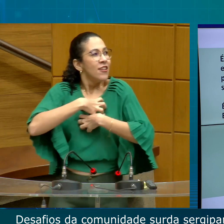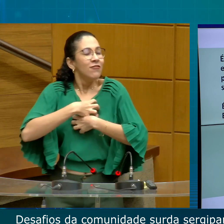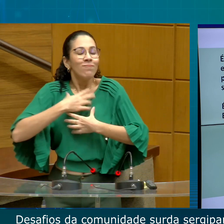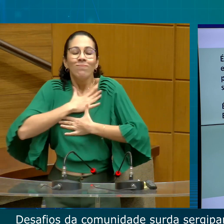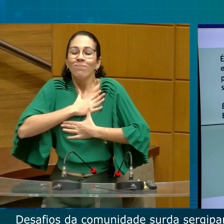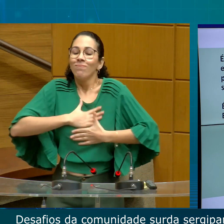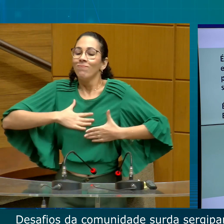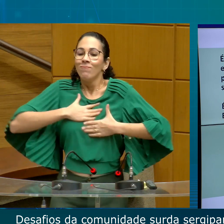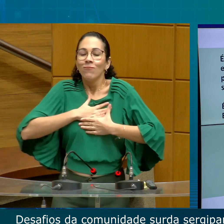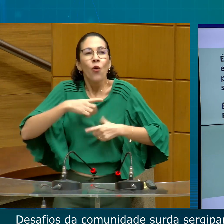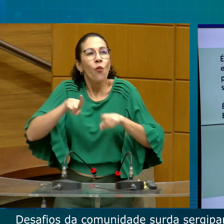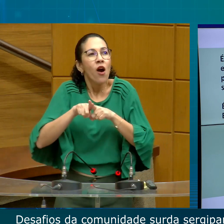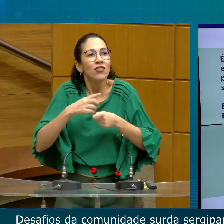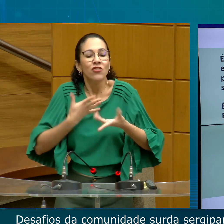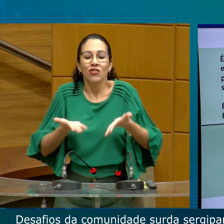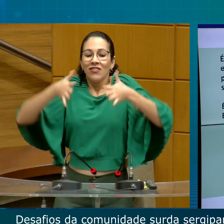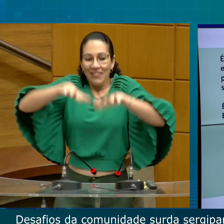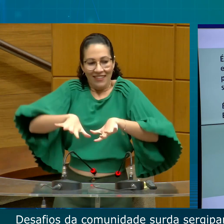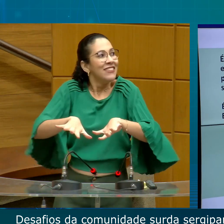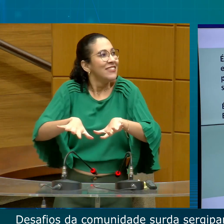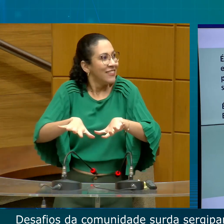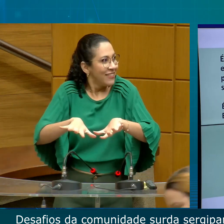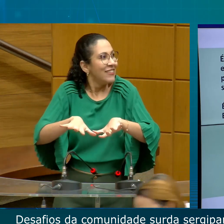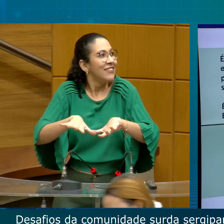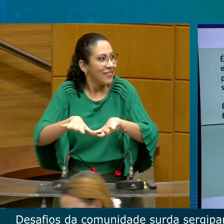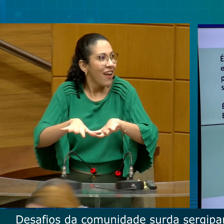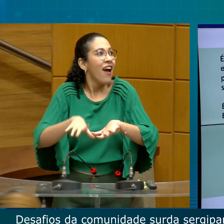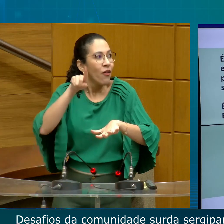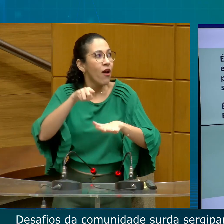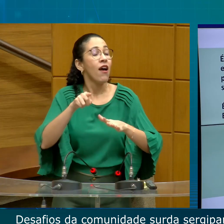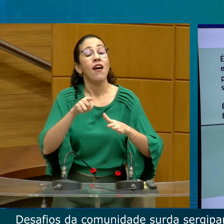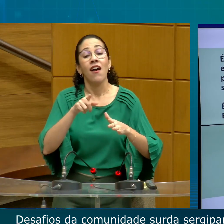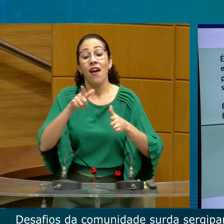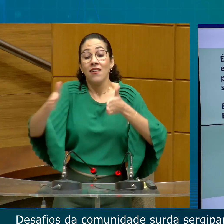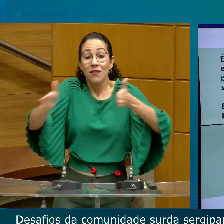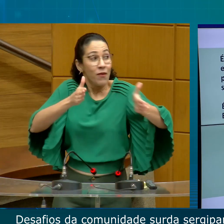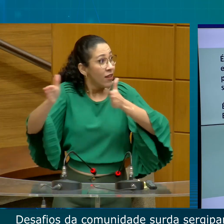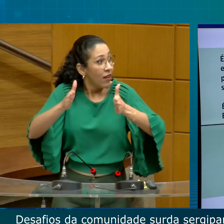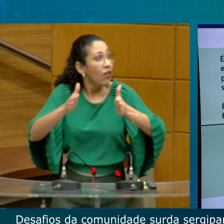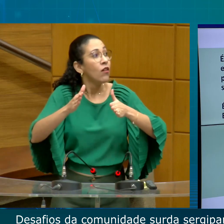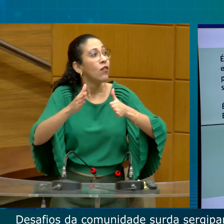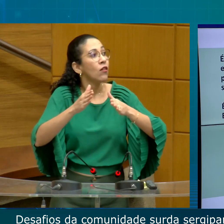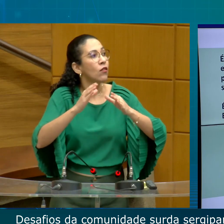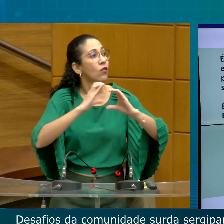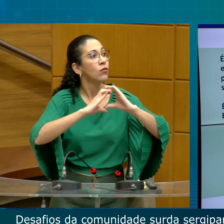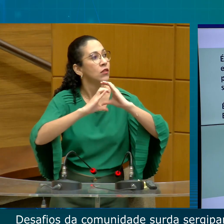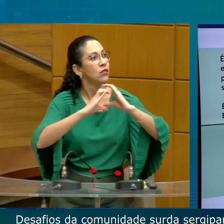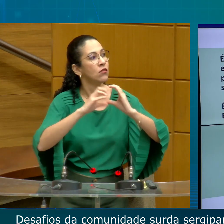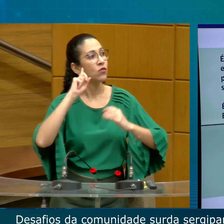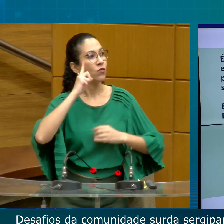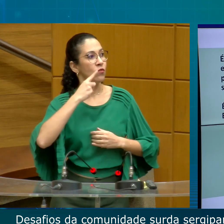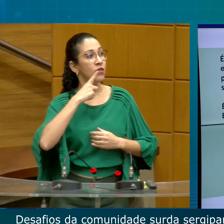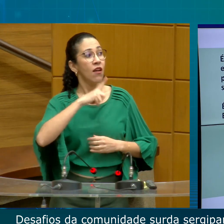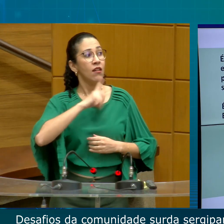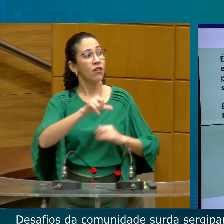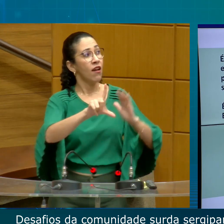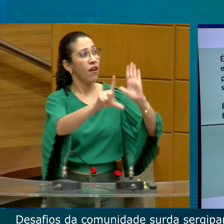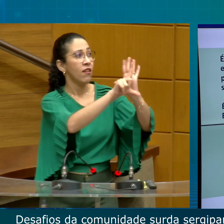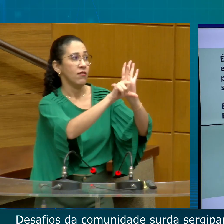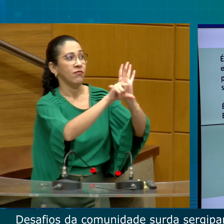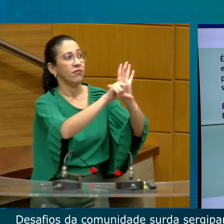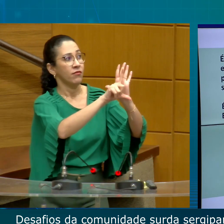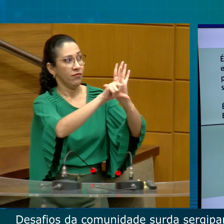haja limites. E eu me sinto muito feliz também de perceber a inclusão. Eu acredito na acessibilidade,